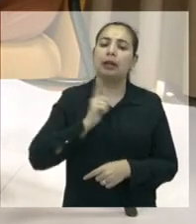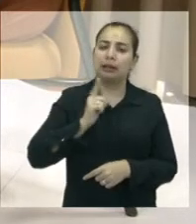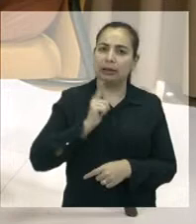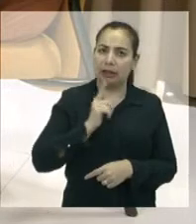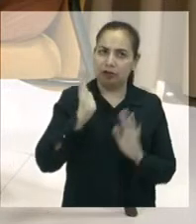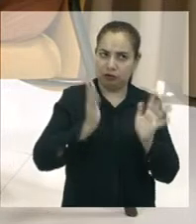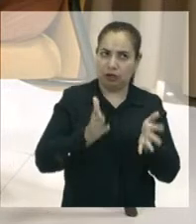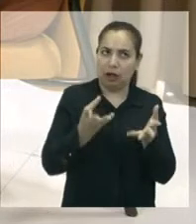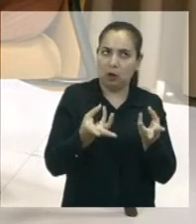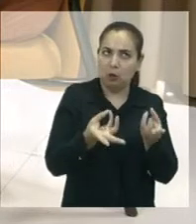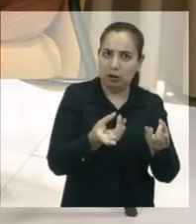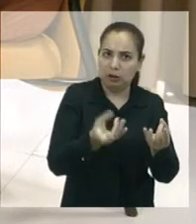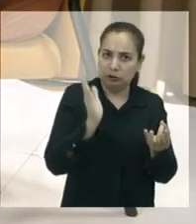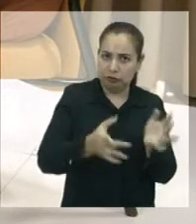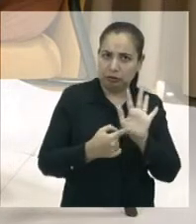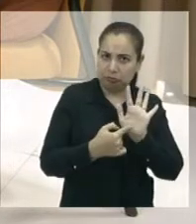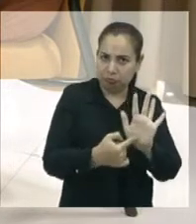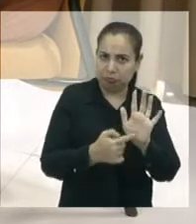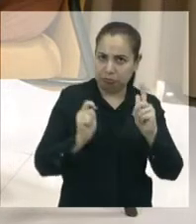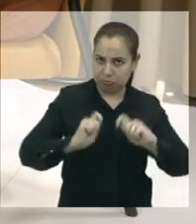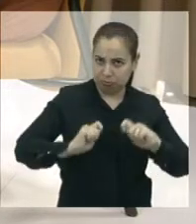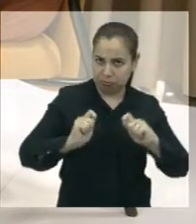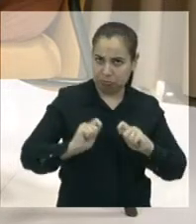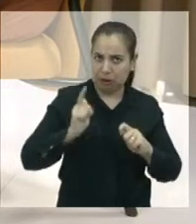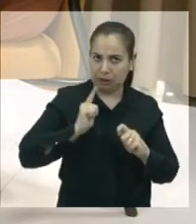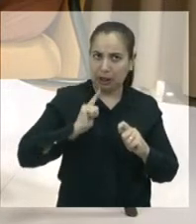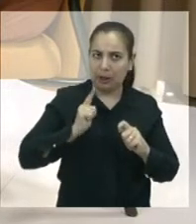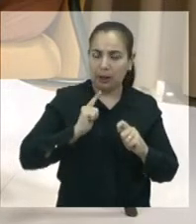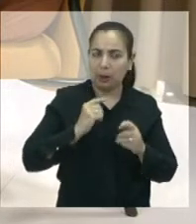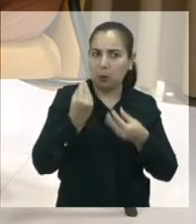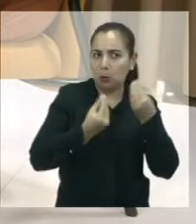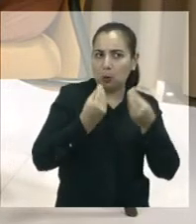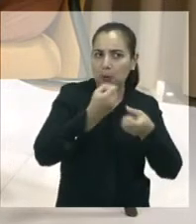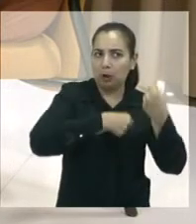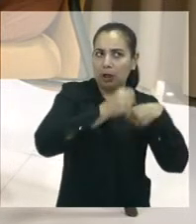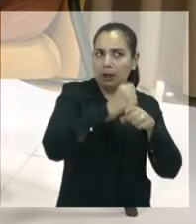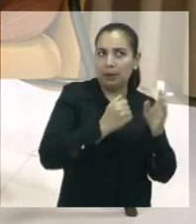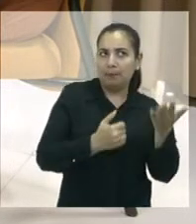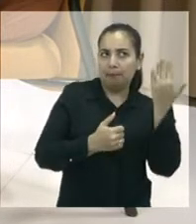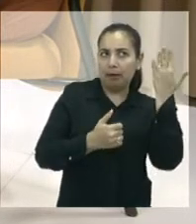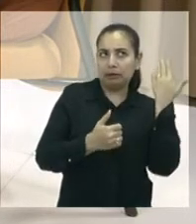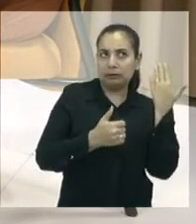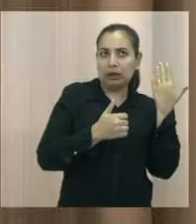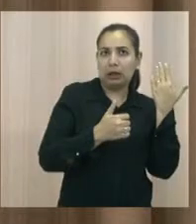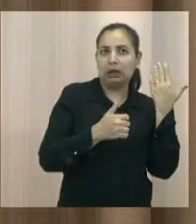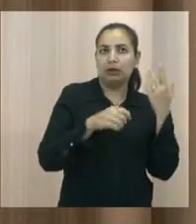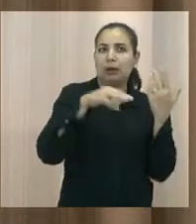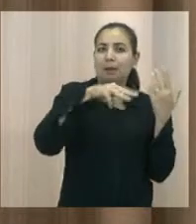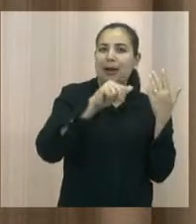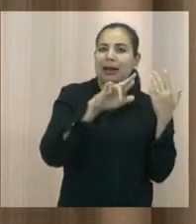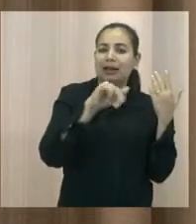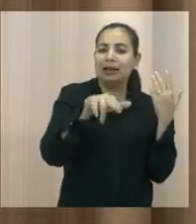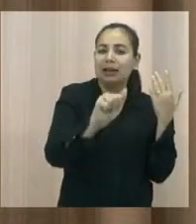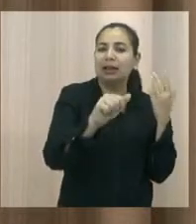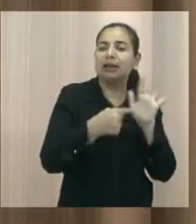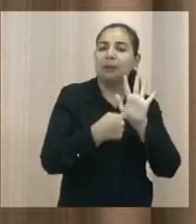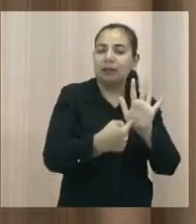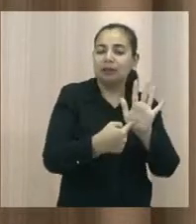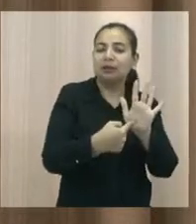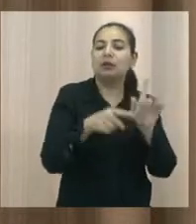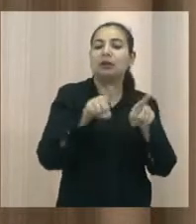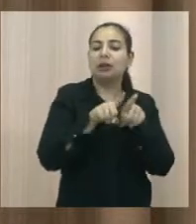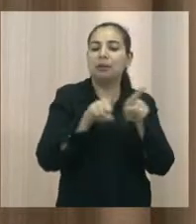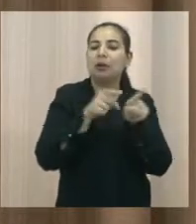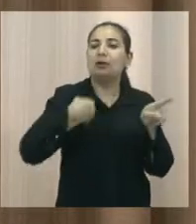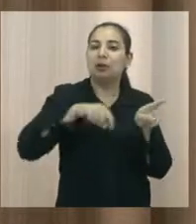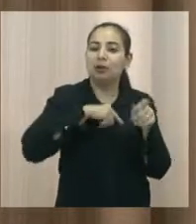gente já apresentar ou dar algum balanço referente aos últimos anos de trabalho, inclusive da doutora Mariana? Ela chegou a apresentar, a gente falou desses dados